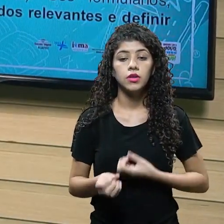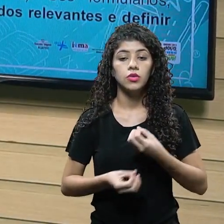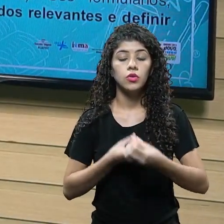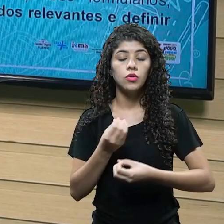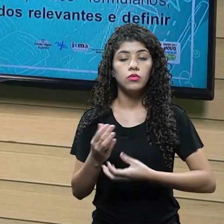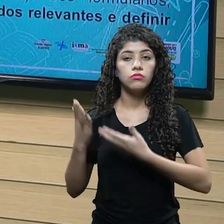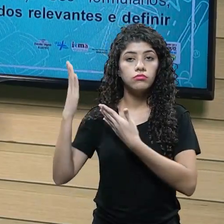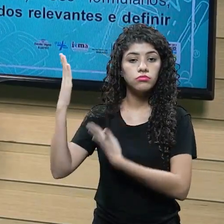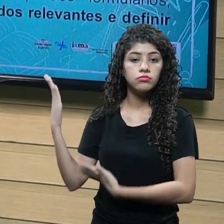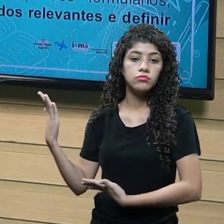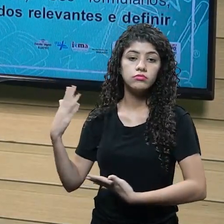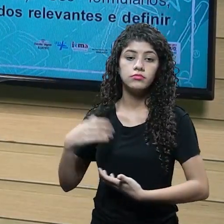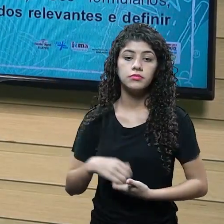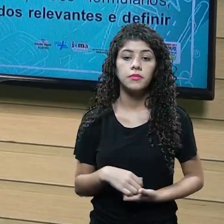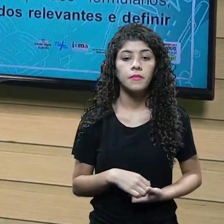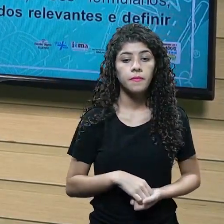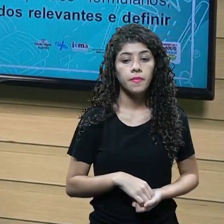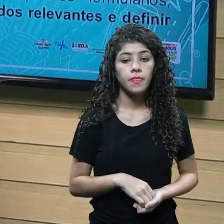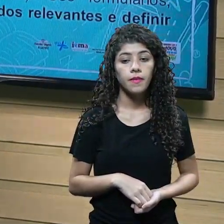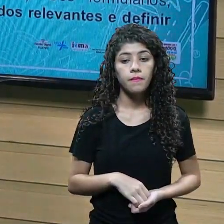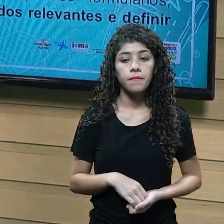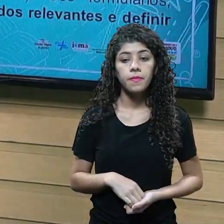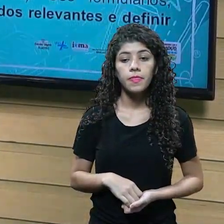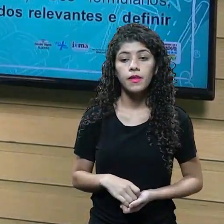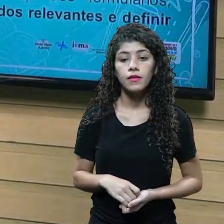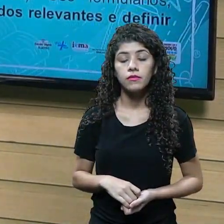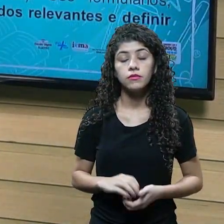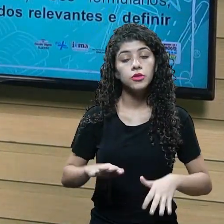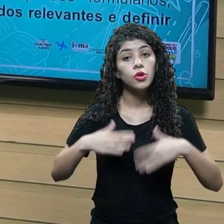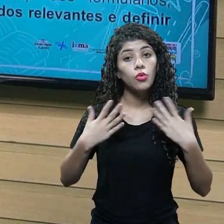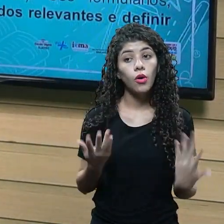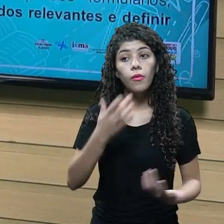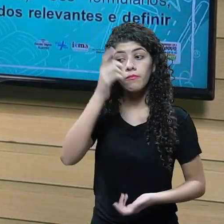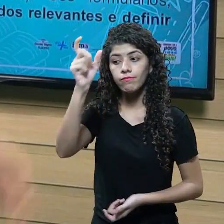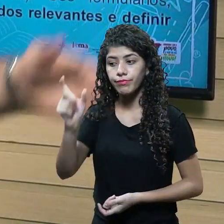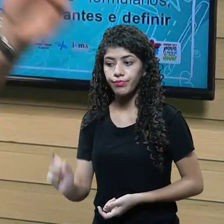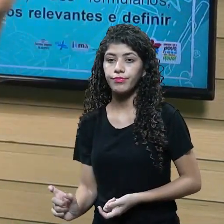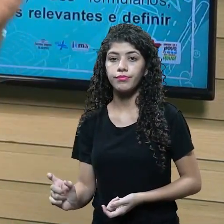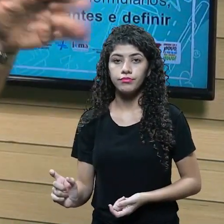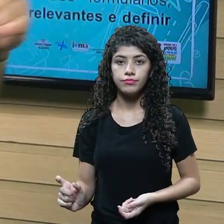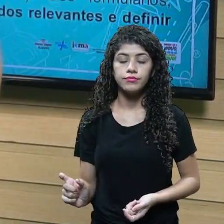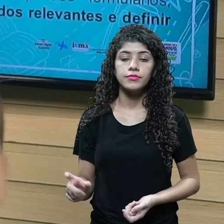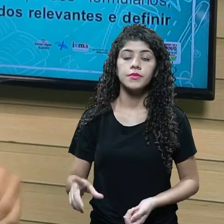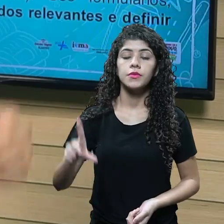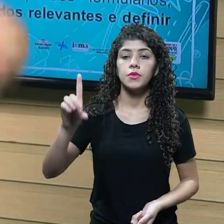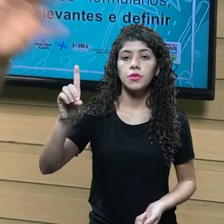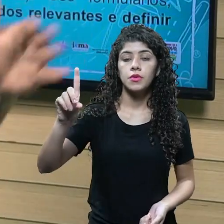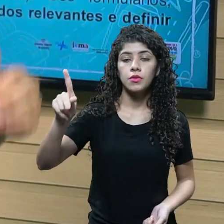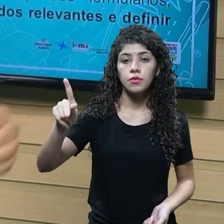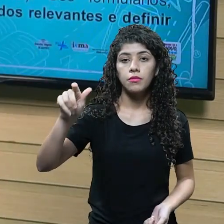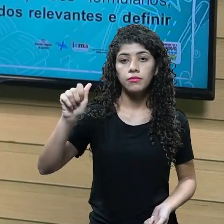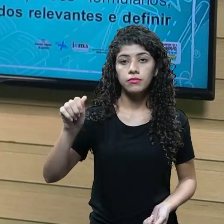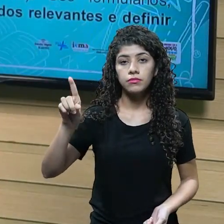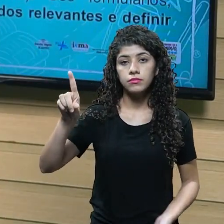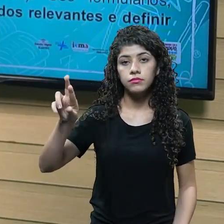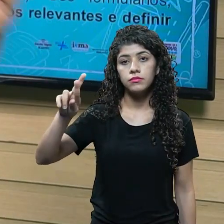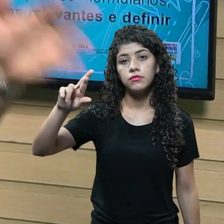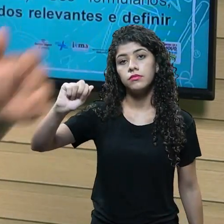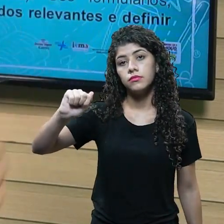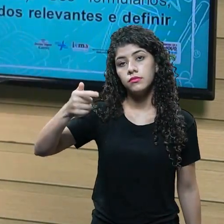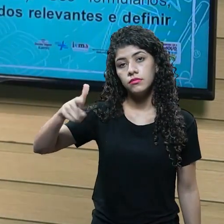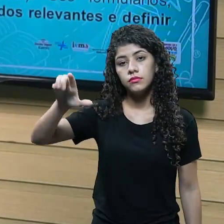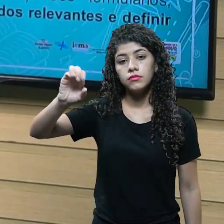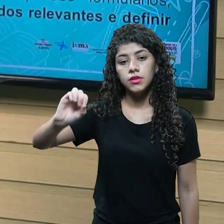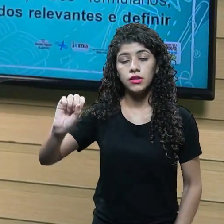A representação da persona. A persona é o quê? Qual é o cliente padrão dela? O cliente ideal, a faixa etária, o sexo, a